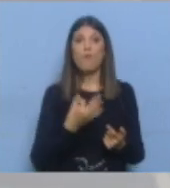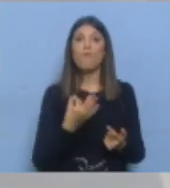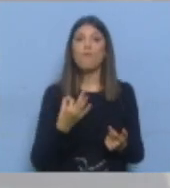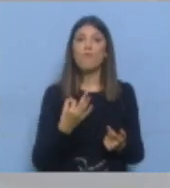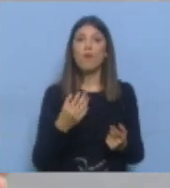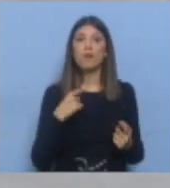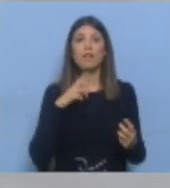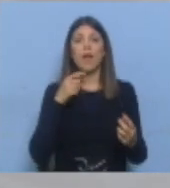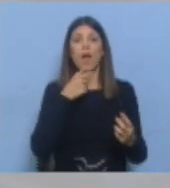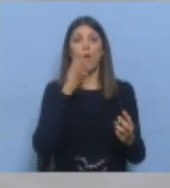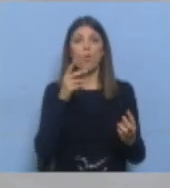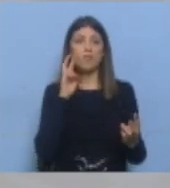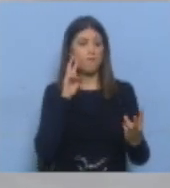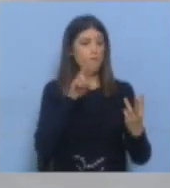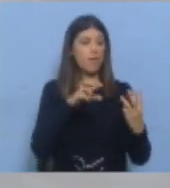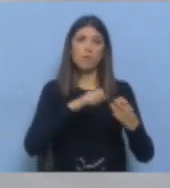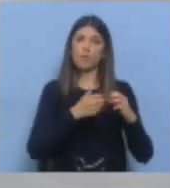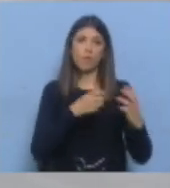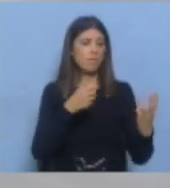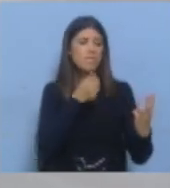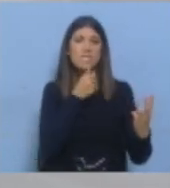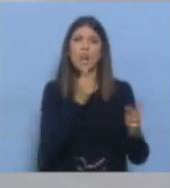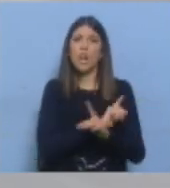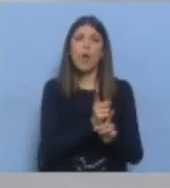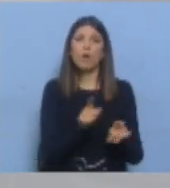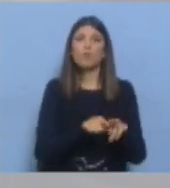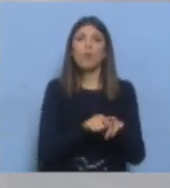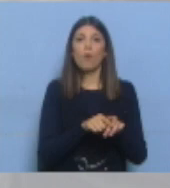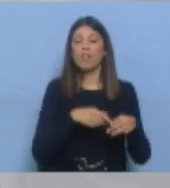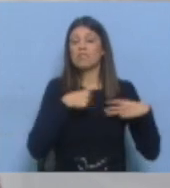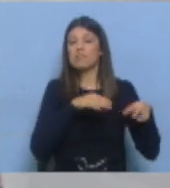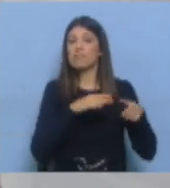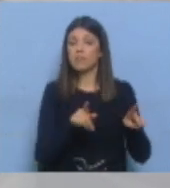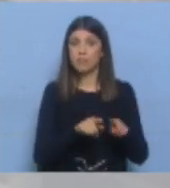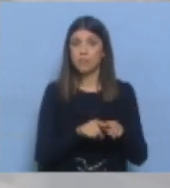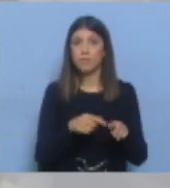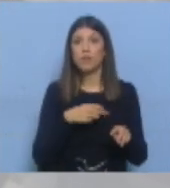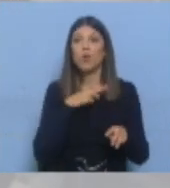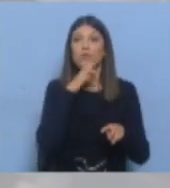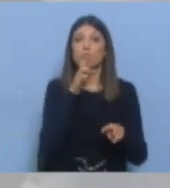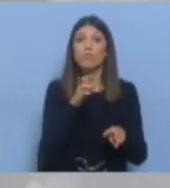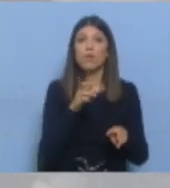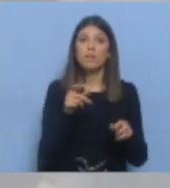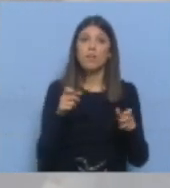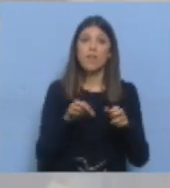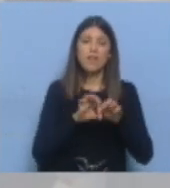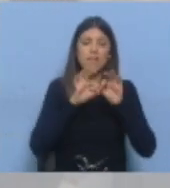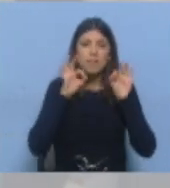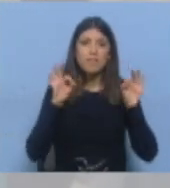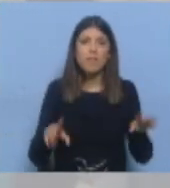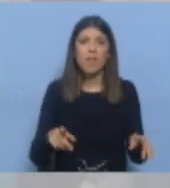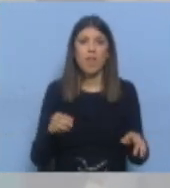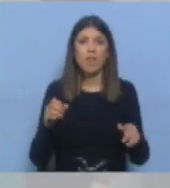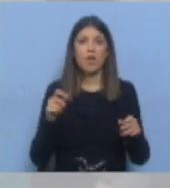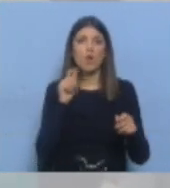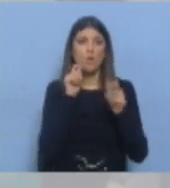hesita em decidir. Mas, para te responder, eu não vou responder assim, vou responder como ele respondeu uma vez aos jornalistas, que a bordo do avião perguntaram-lhe: